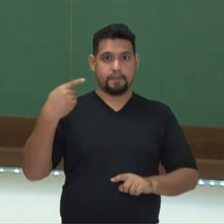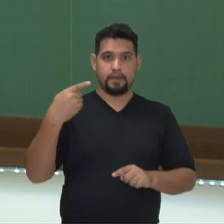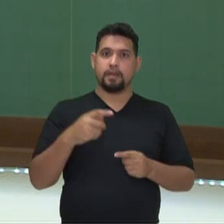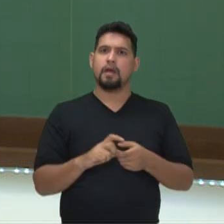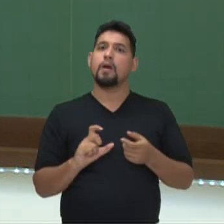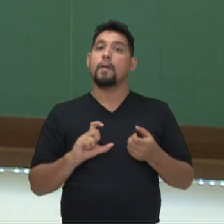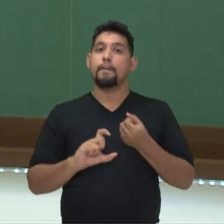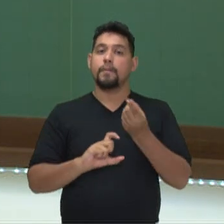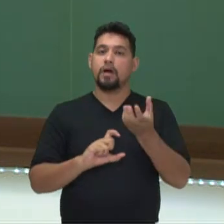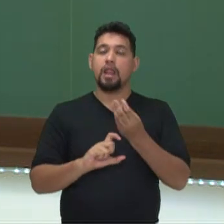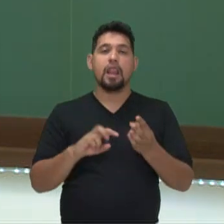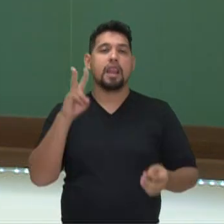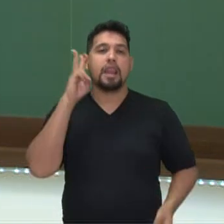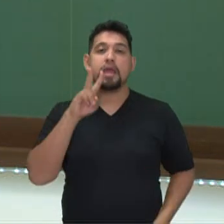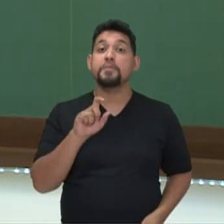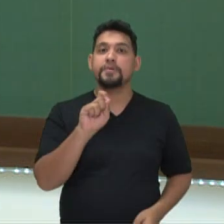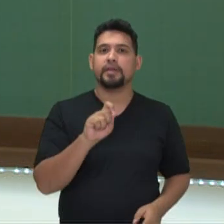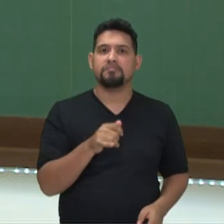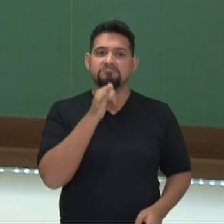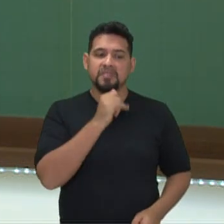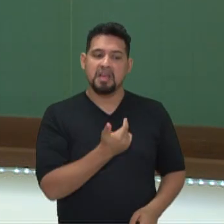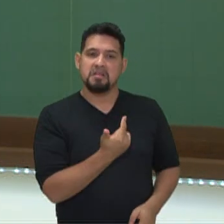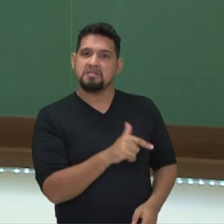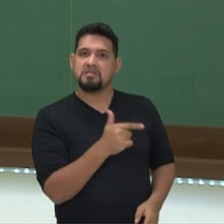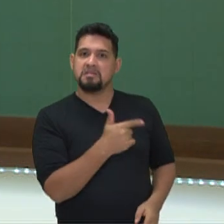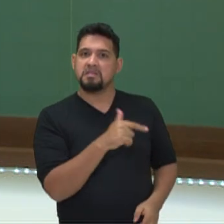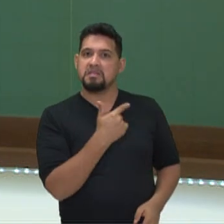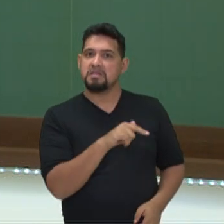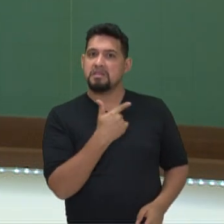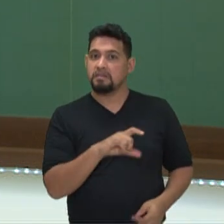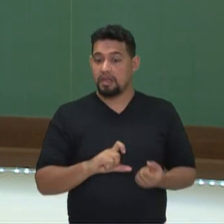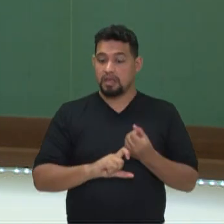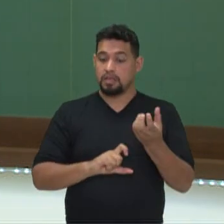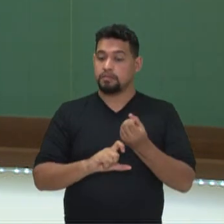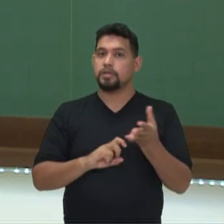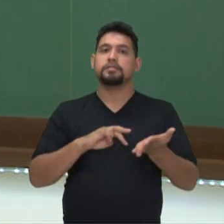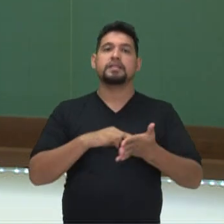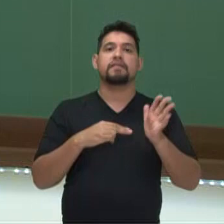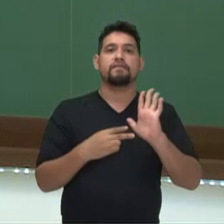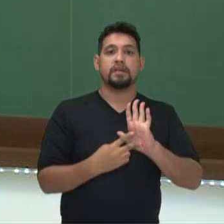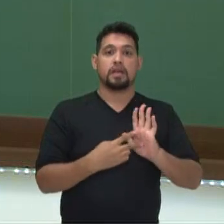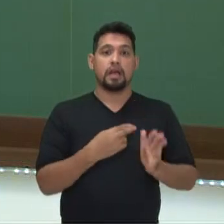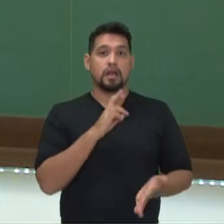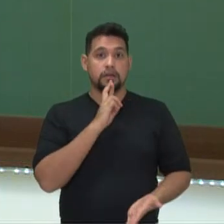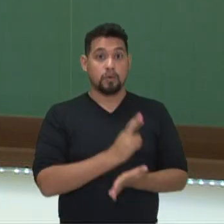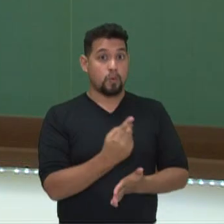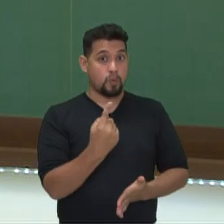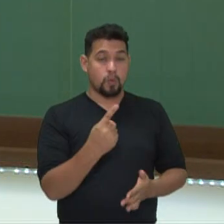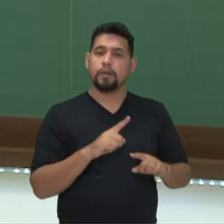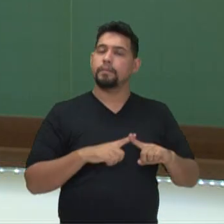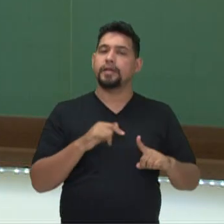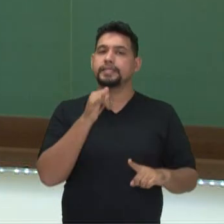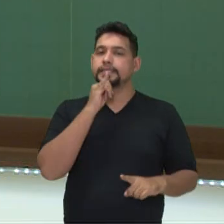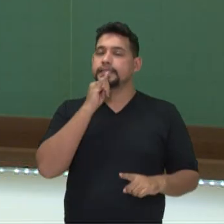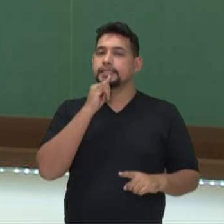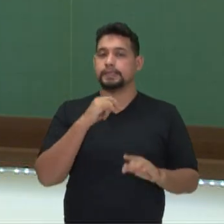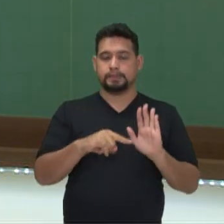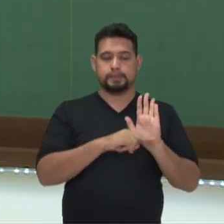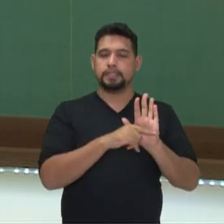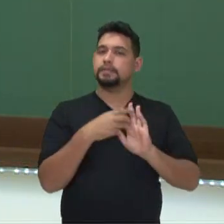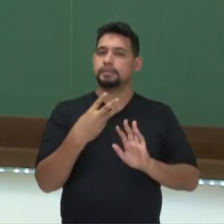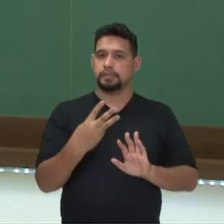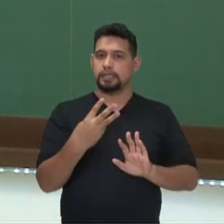Lembre-se sempre, quando ele não tem o expoente vale 1. Então, eu mantenho a base 3, menos 3,